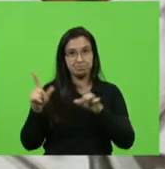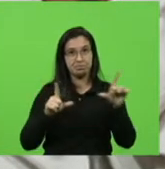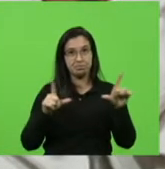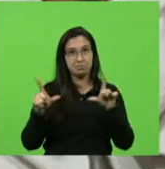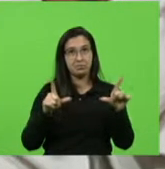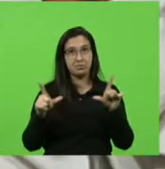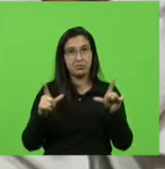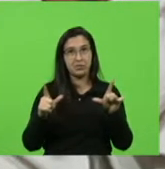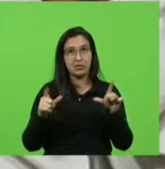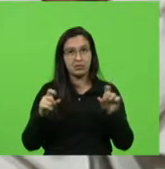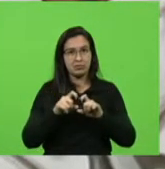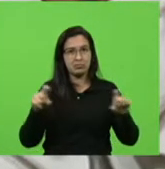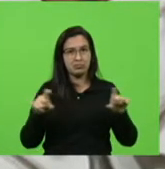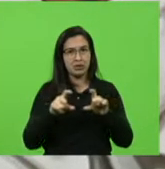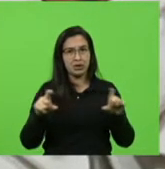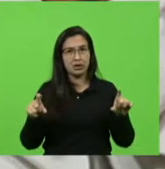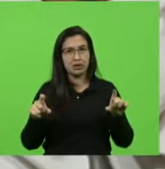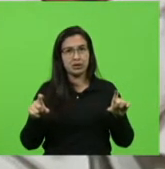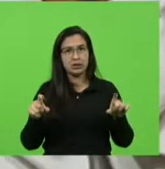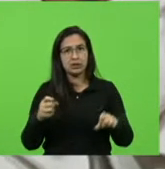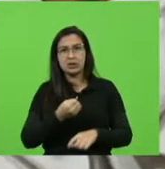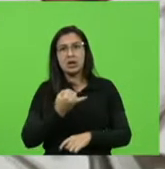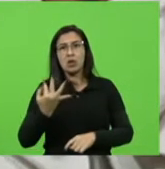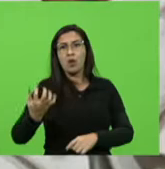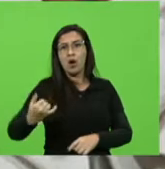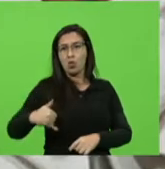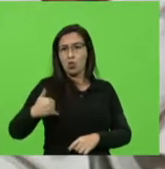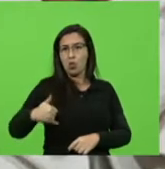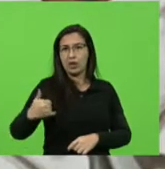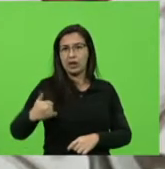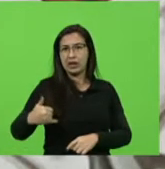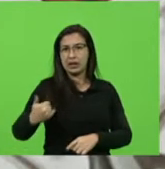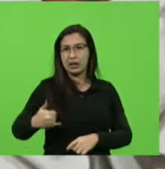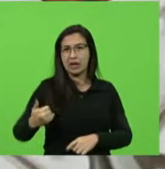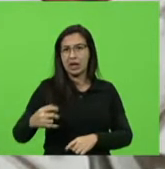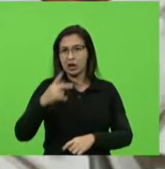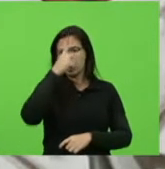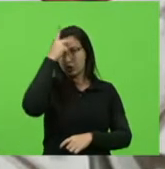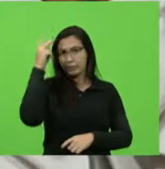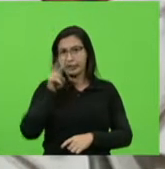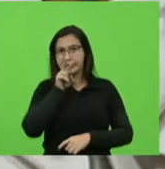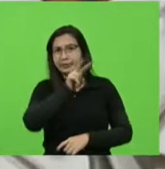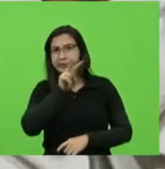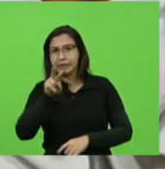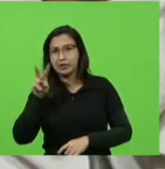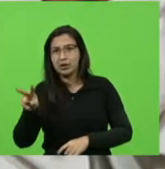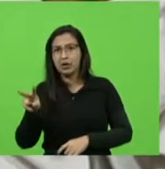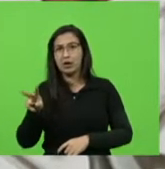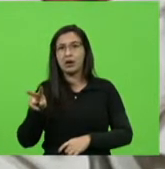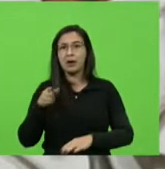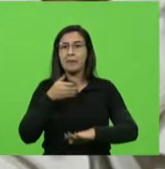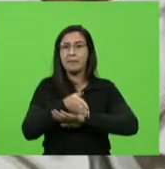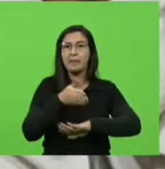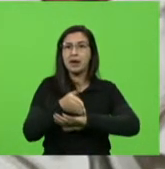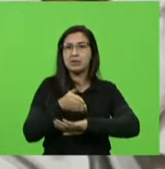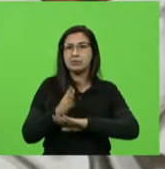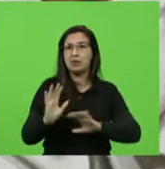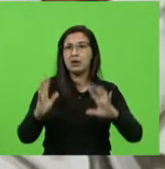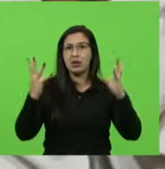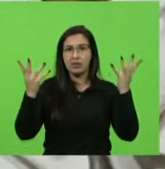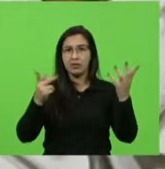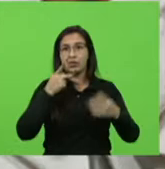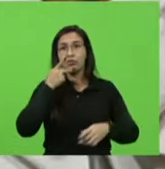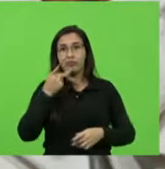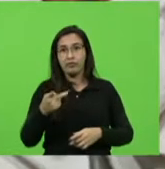aparecia a faixa etária ou qual era a idade limite ou a faixa etária adequada para participar desse evento que fala